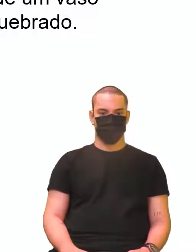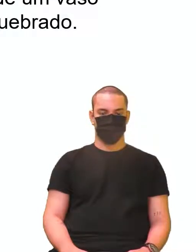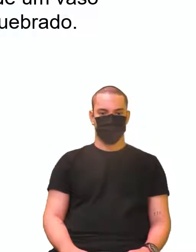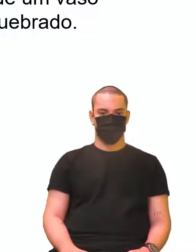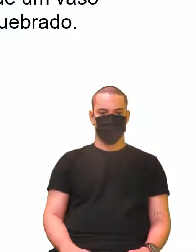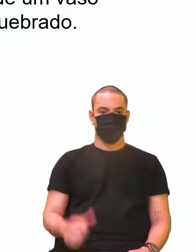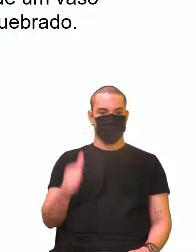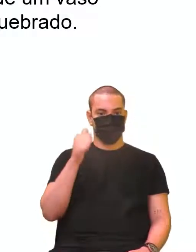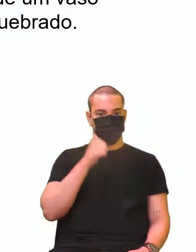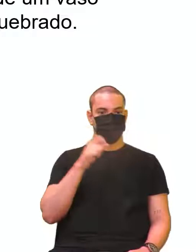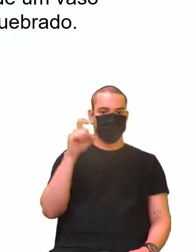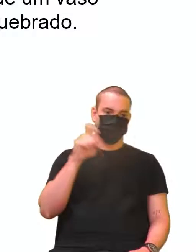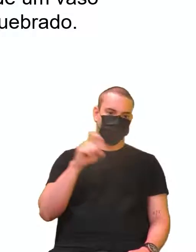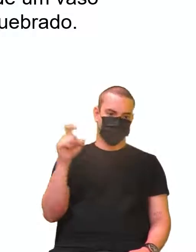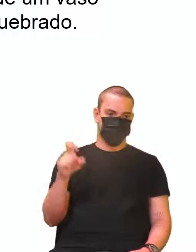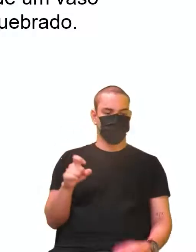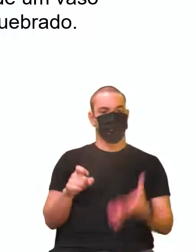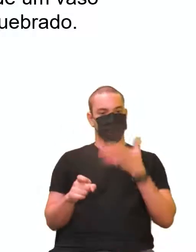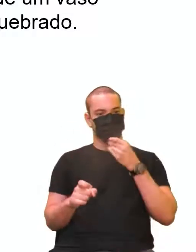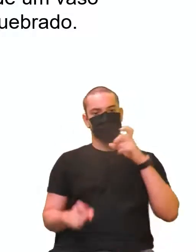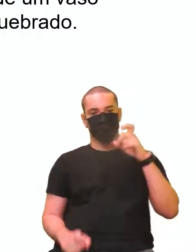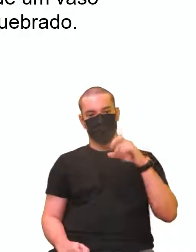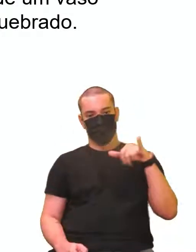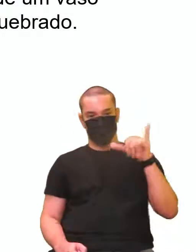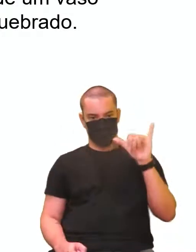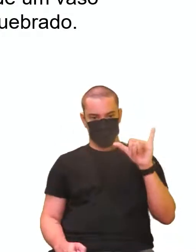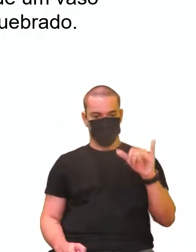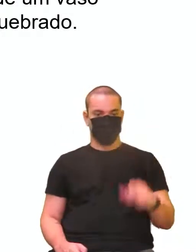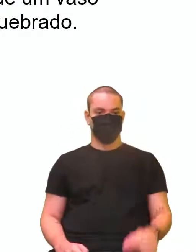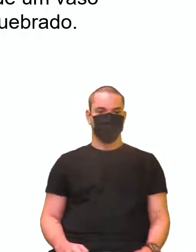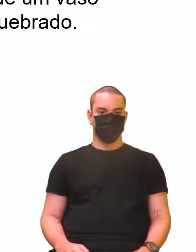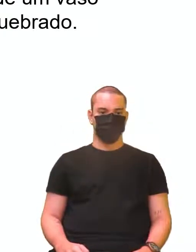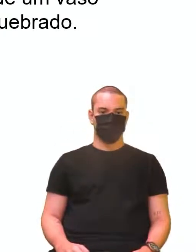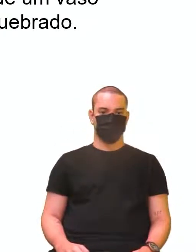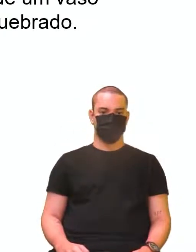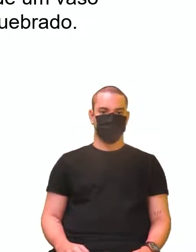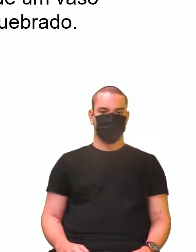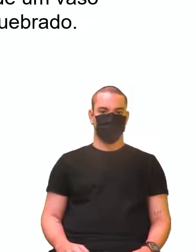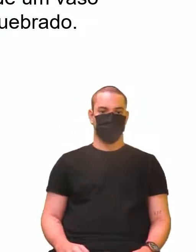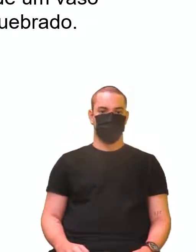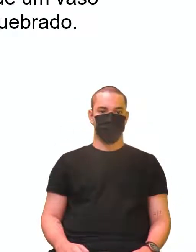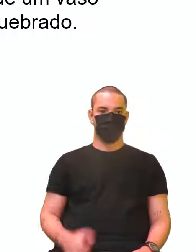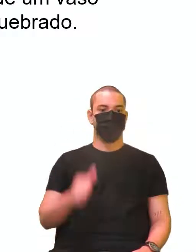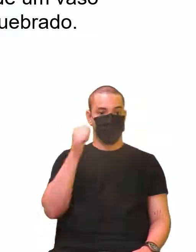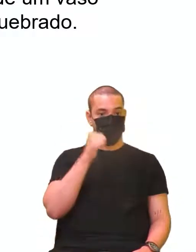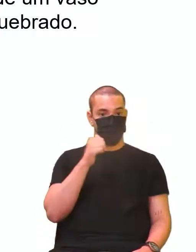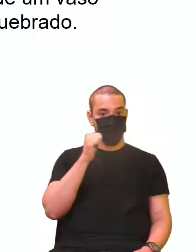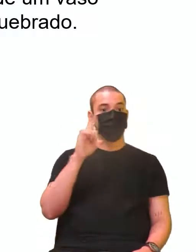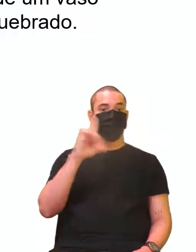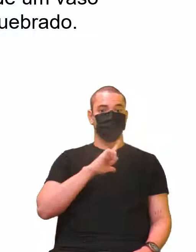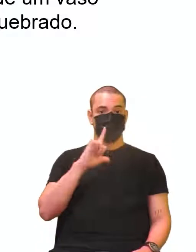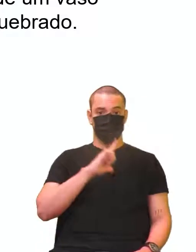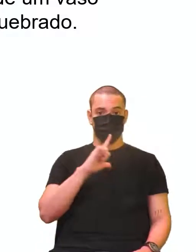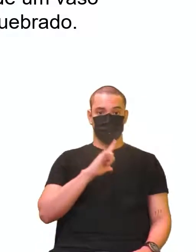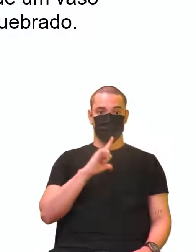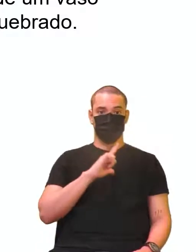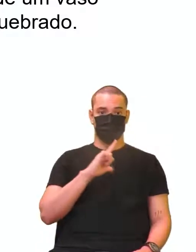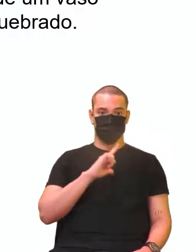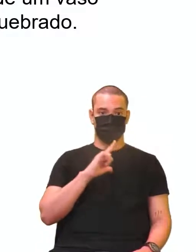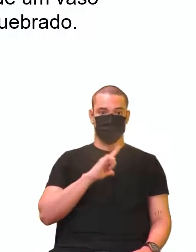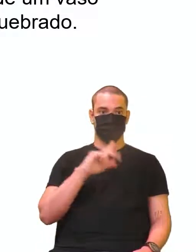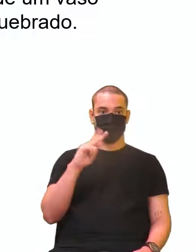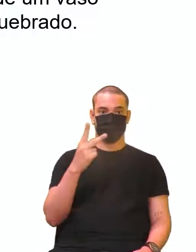X, o homem aqui XY. Vou colocar pra cá, porque senão eu não consigo enxergar. A mulher ela é portadora. A gente tá falando